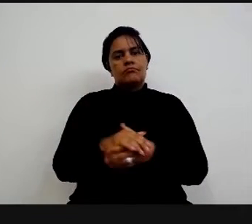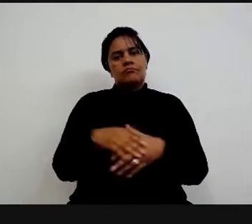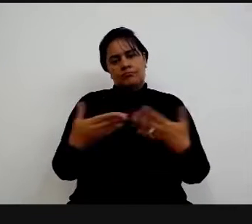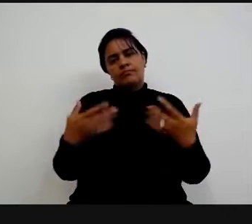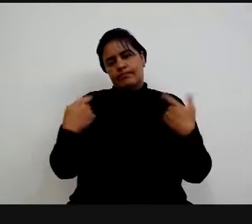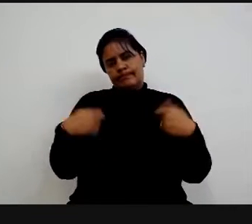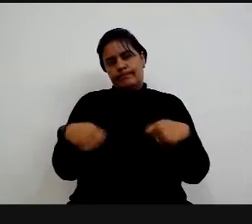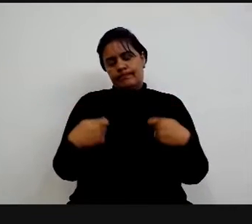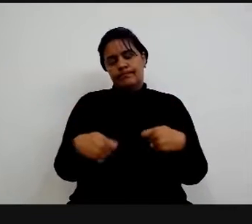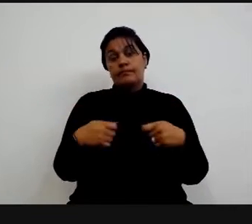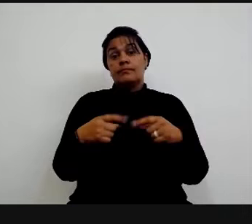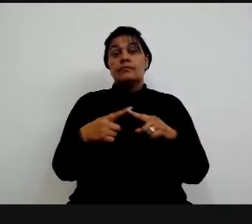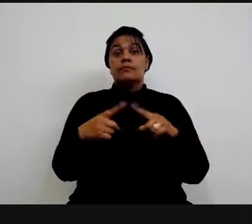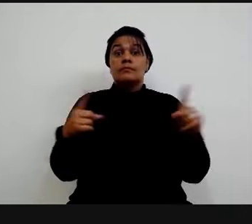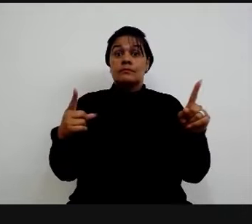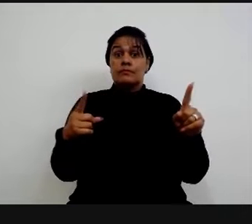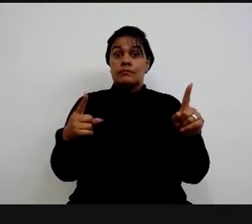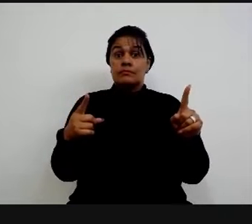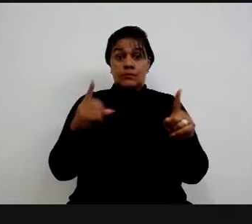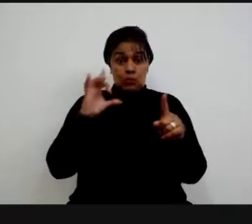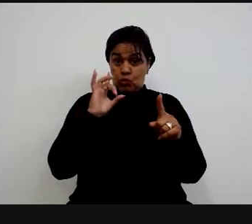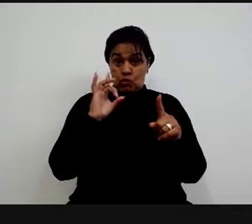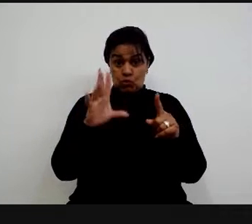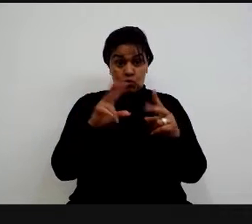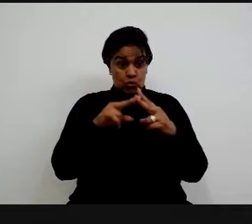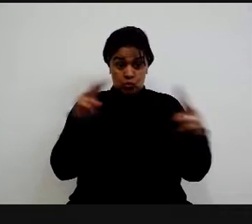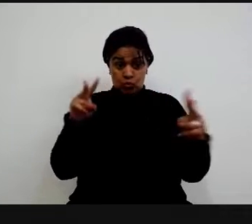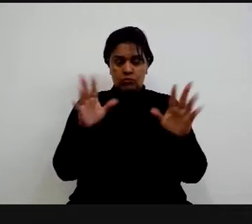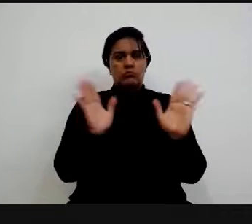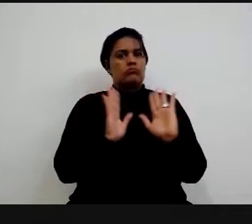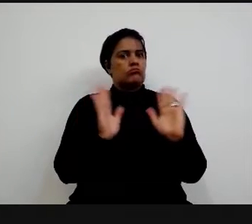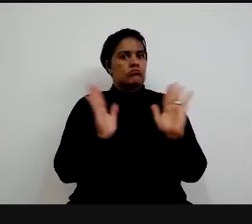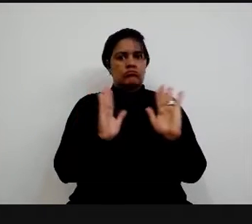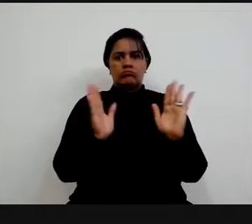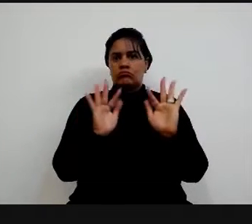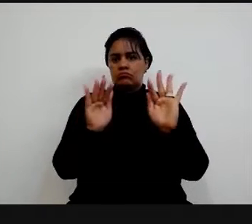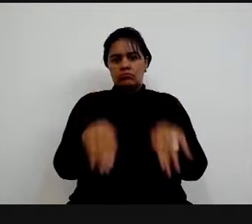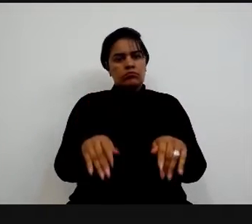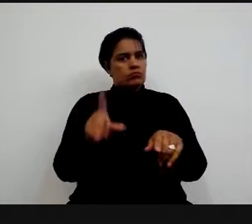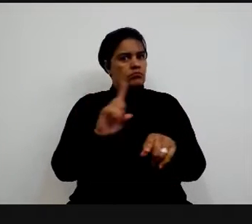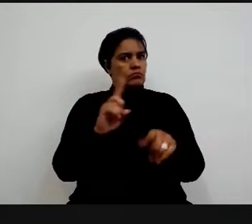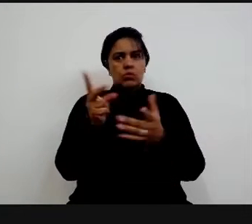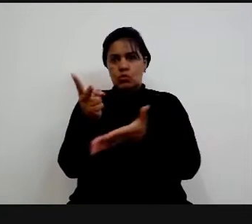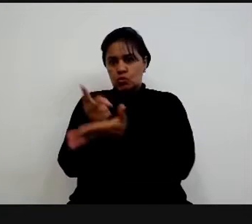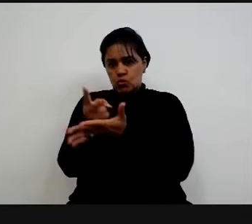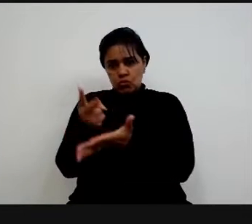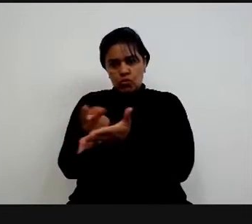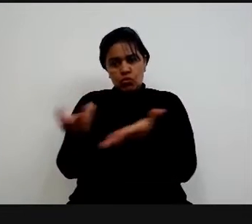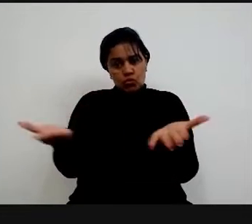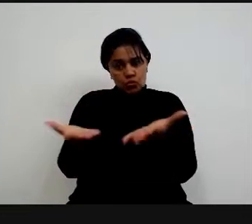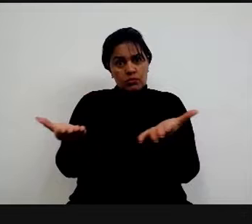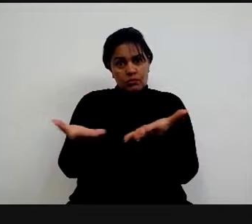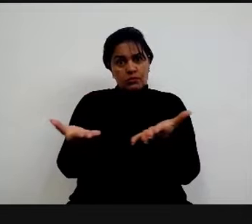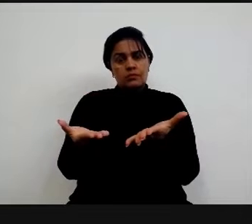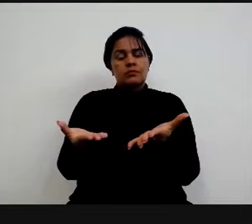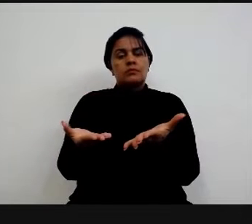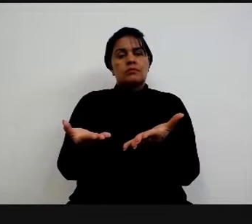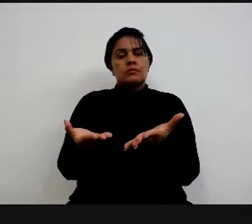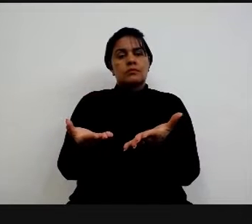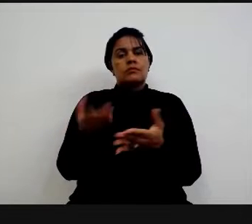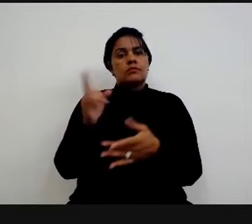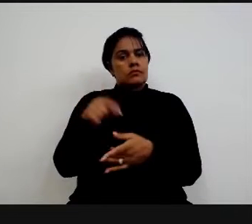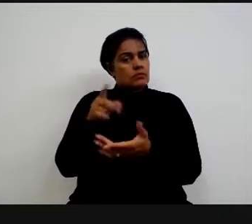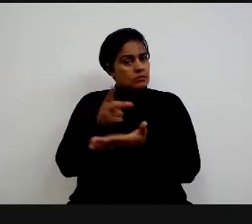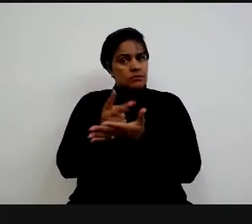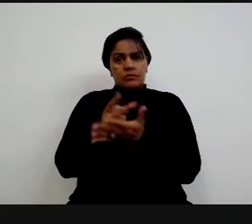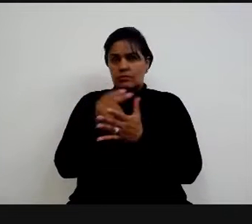necessário para o momento, mas que não foi só, não se esgota só naquele momento, ele continua, e continua